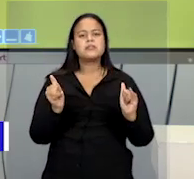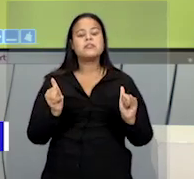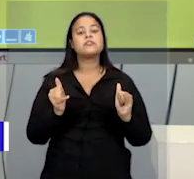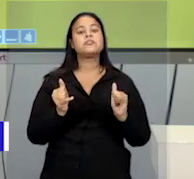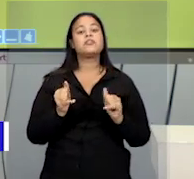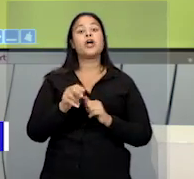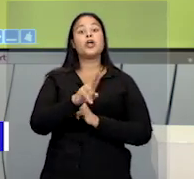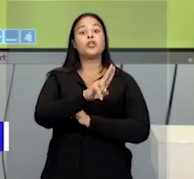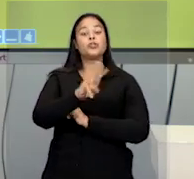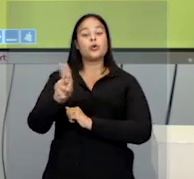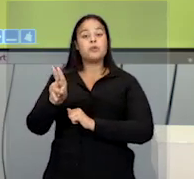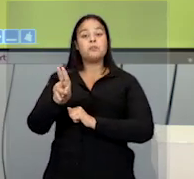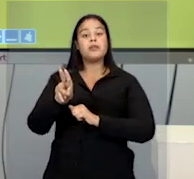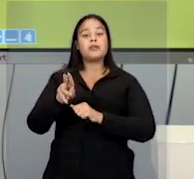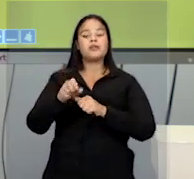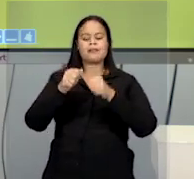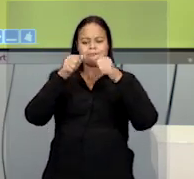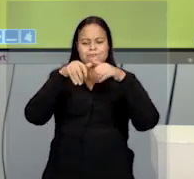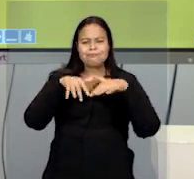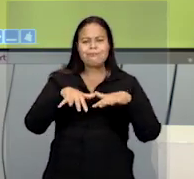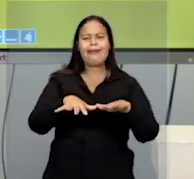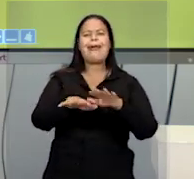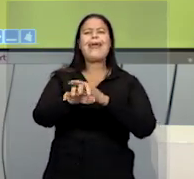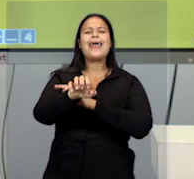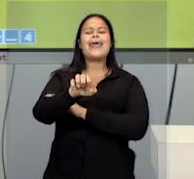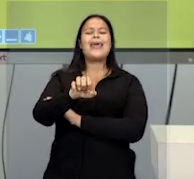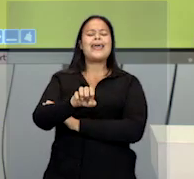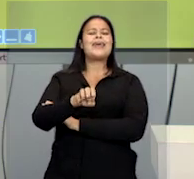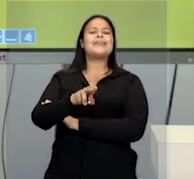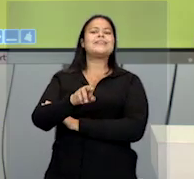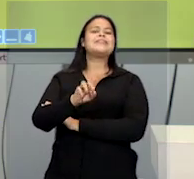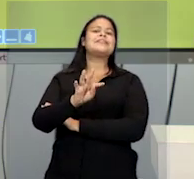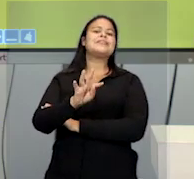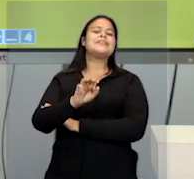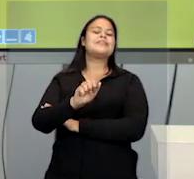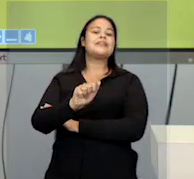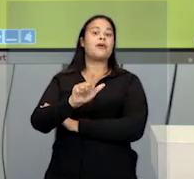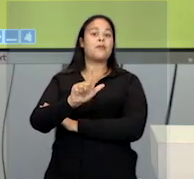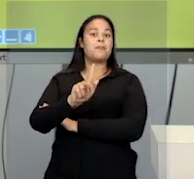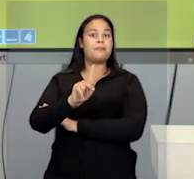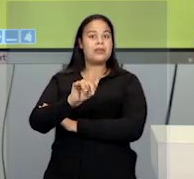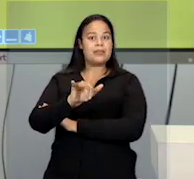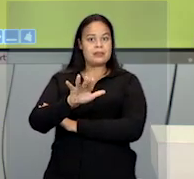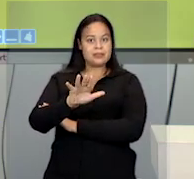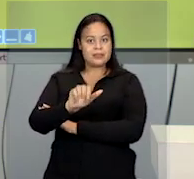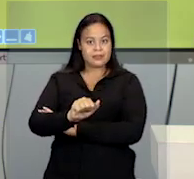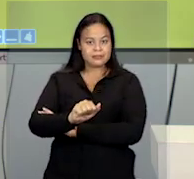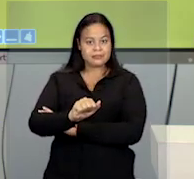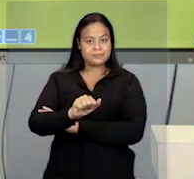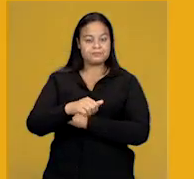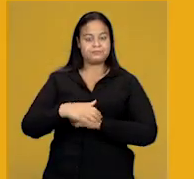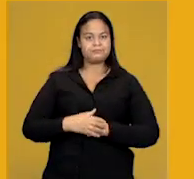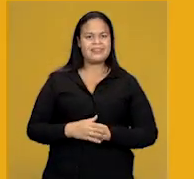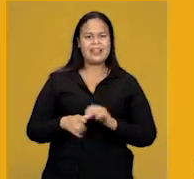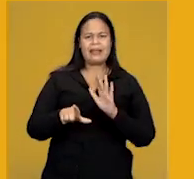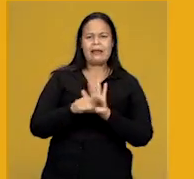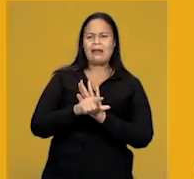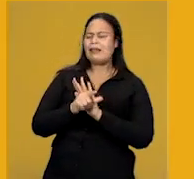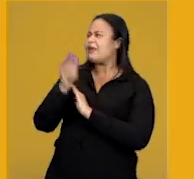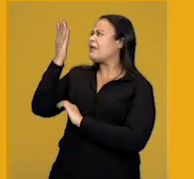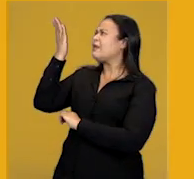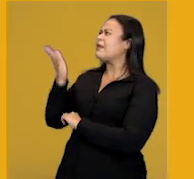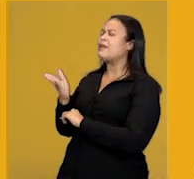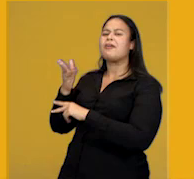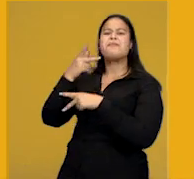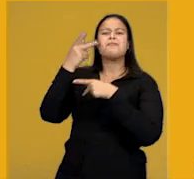de entalpia, não é? E o que a lei de Hertz diz? Diz o seguinte, que a variação